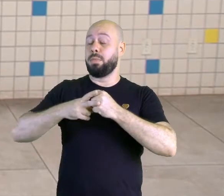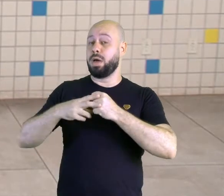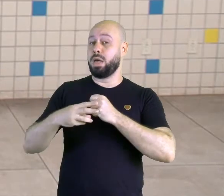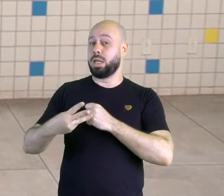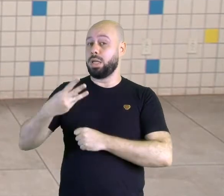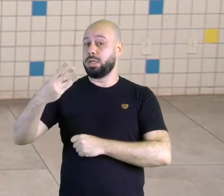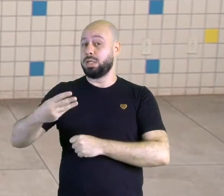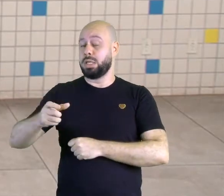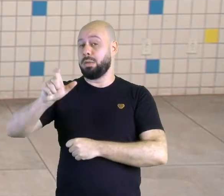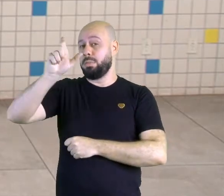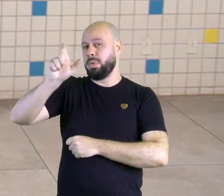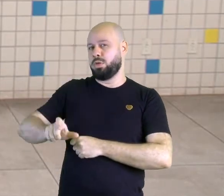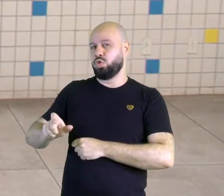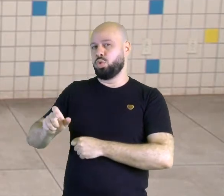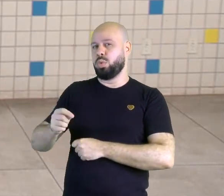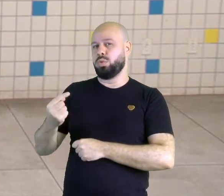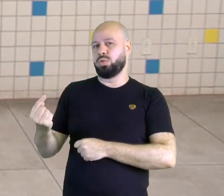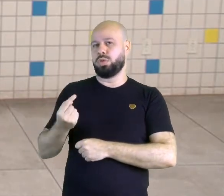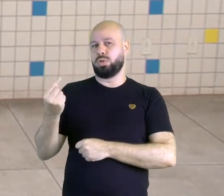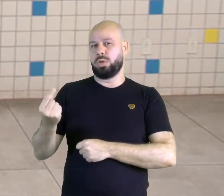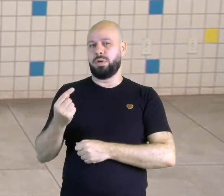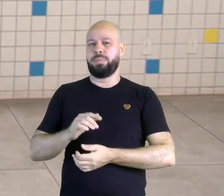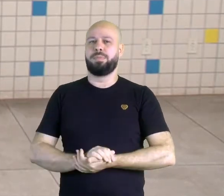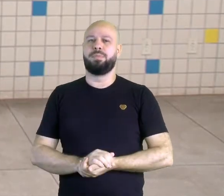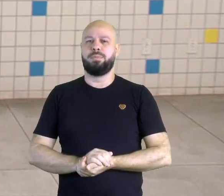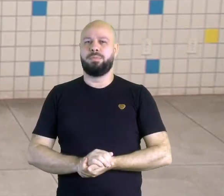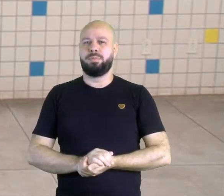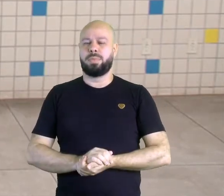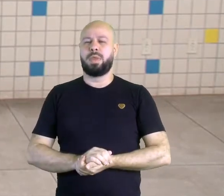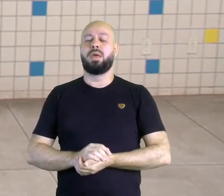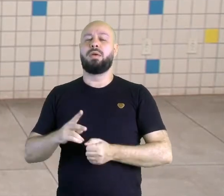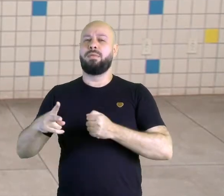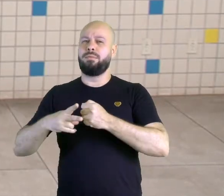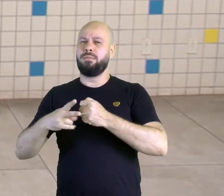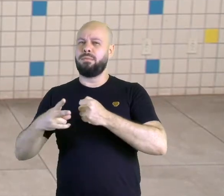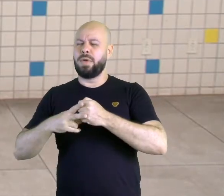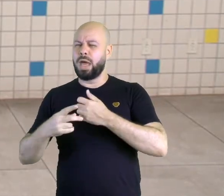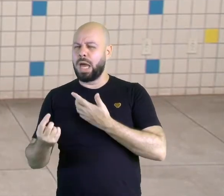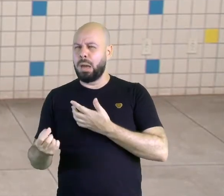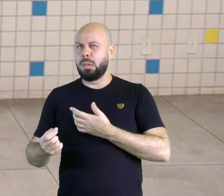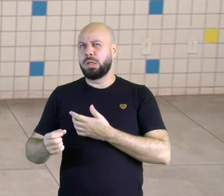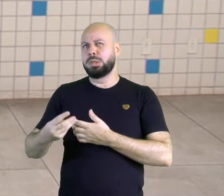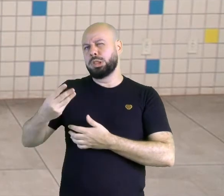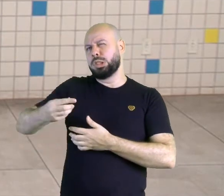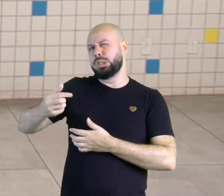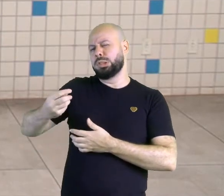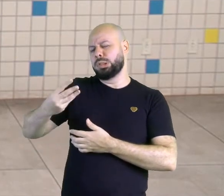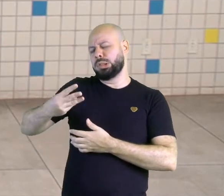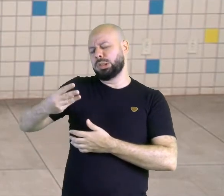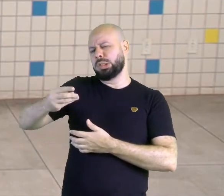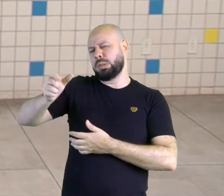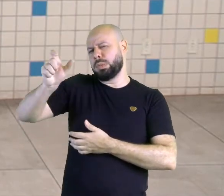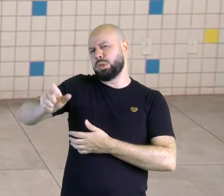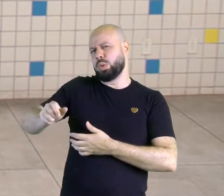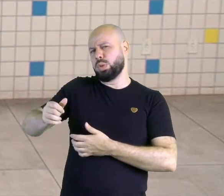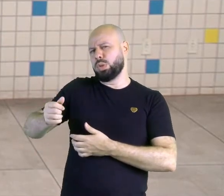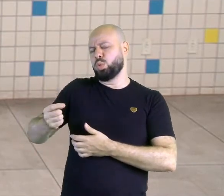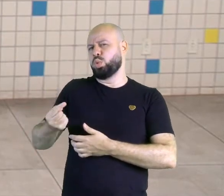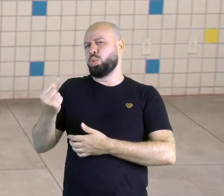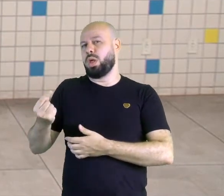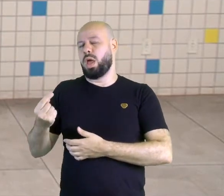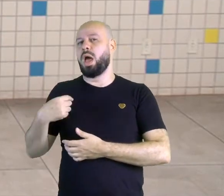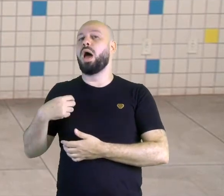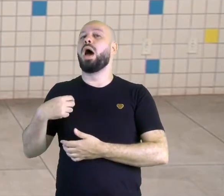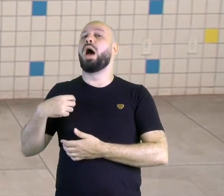do singular, que nós sabemos que os verbos na terceira pessoa do singular, no Simple Present, ele sofre alterações,